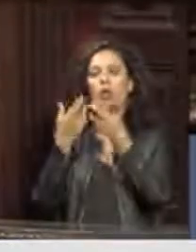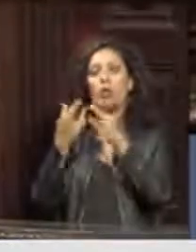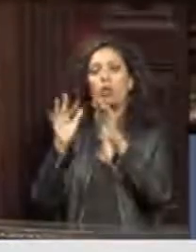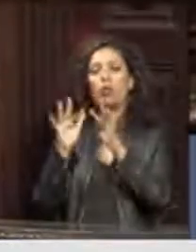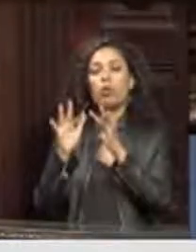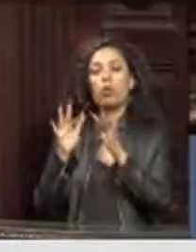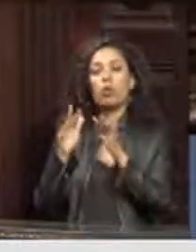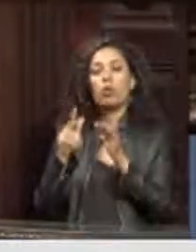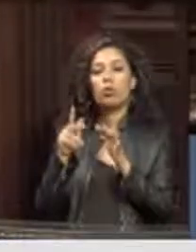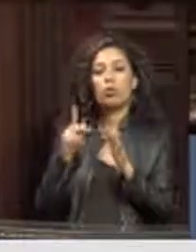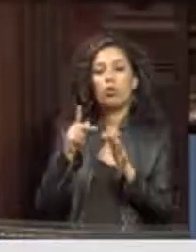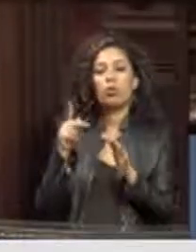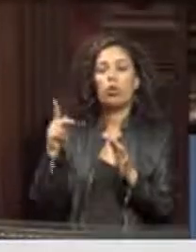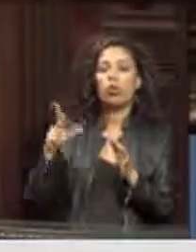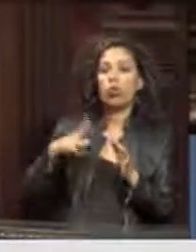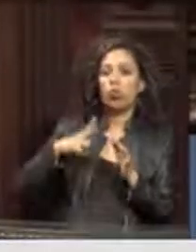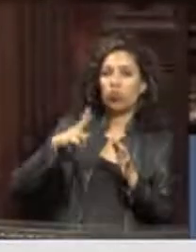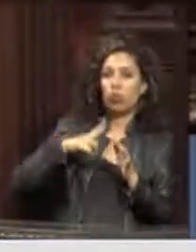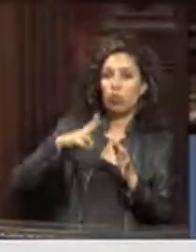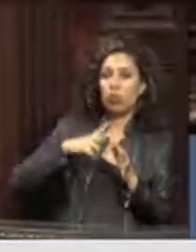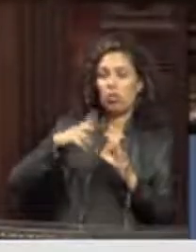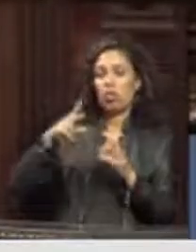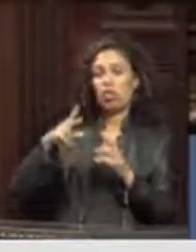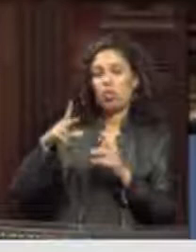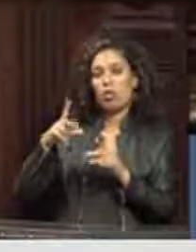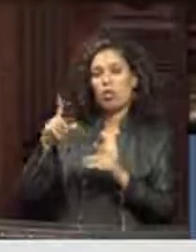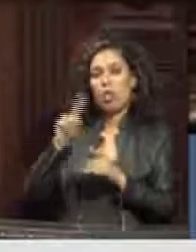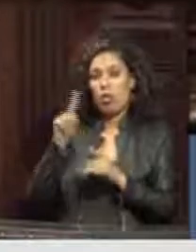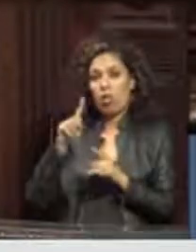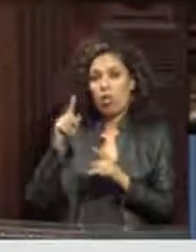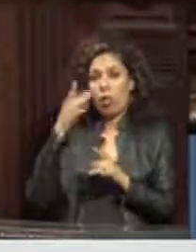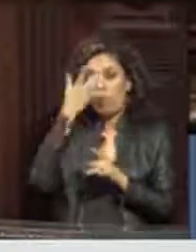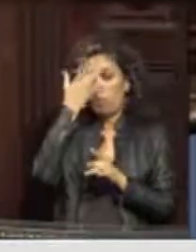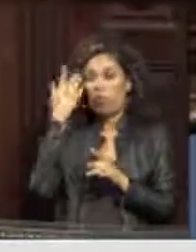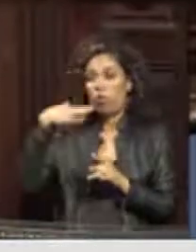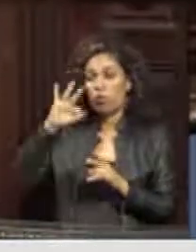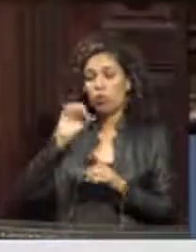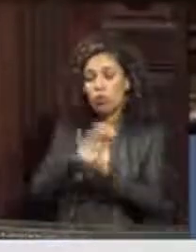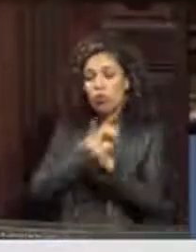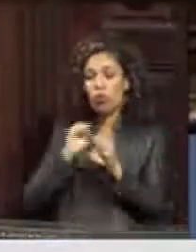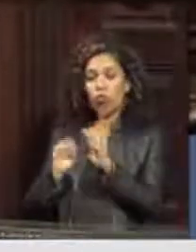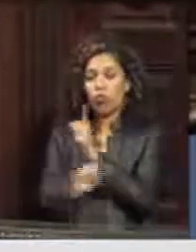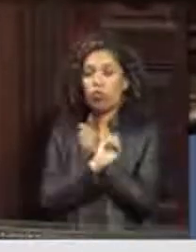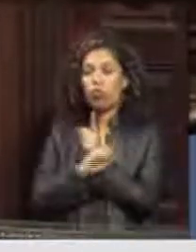dessa questão, que incide diretamente na falida economia do estado do Rio de